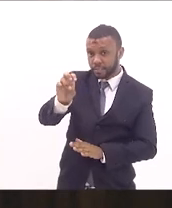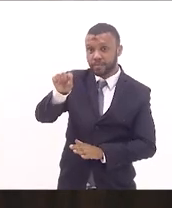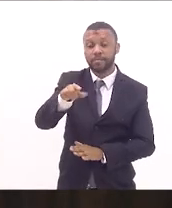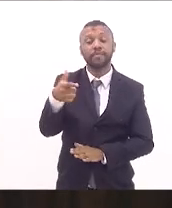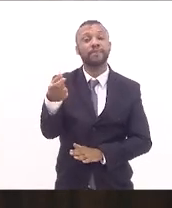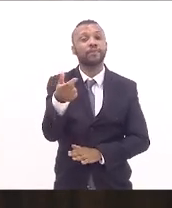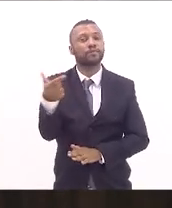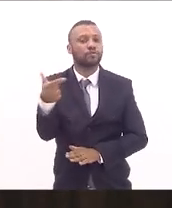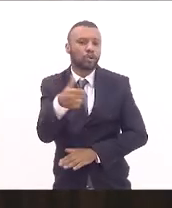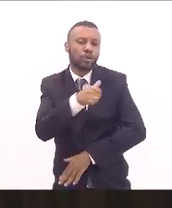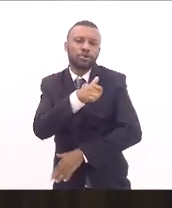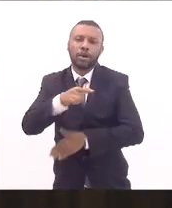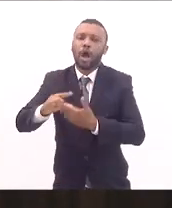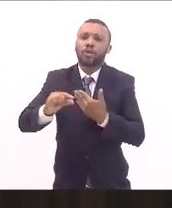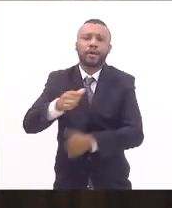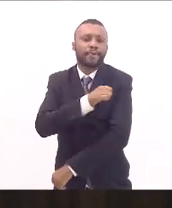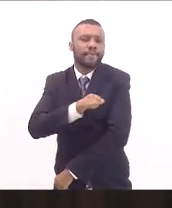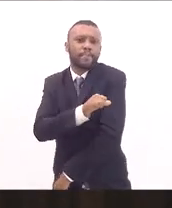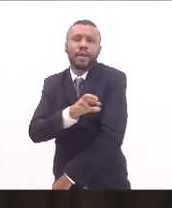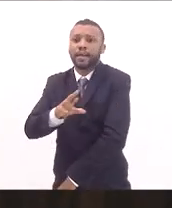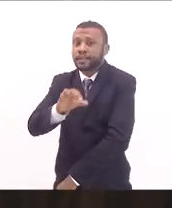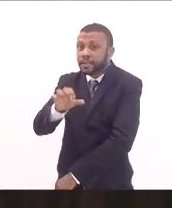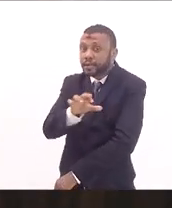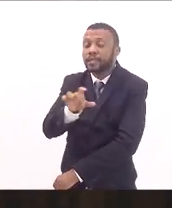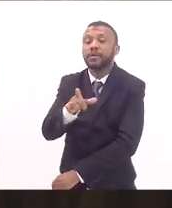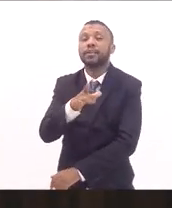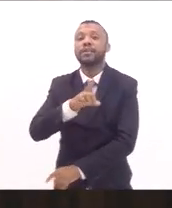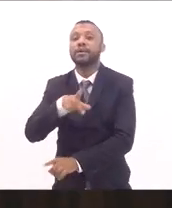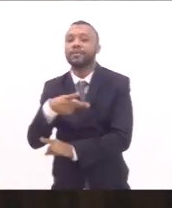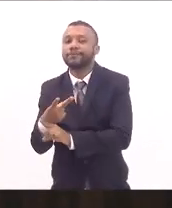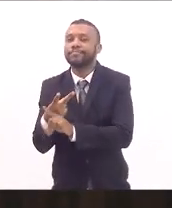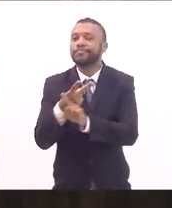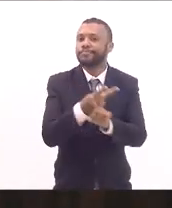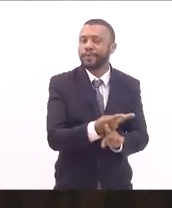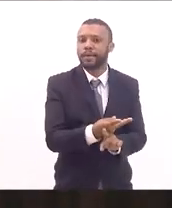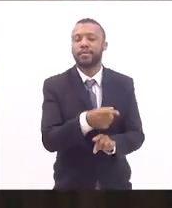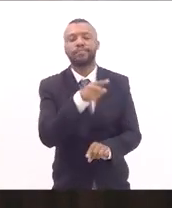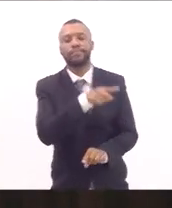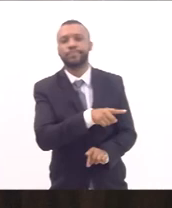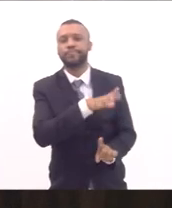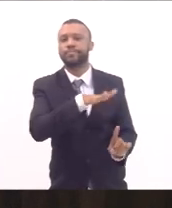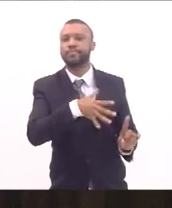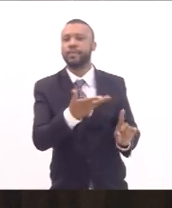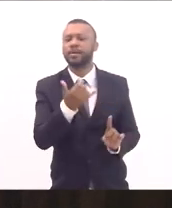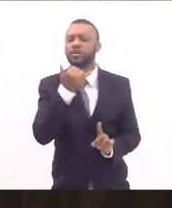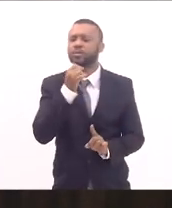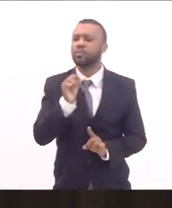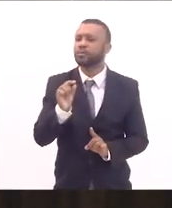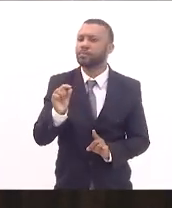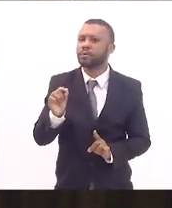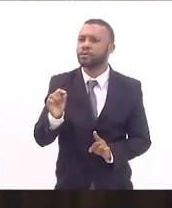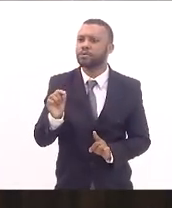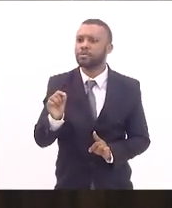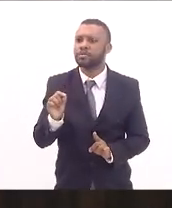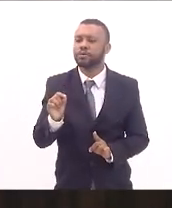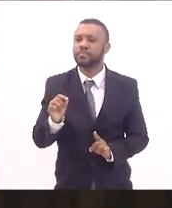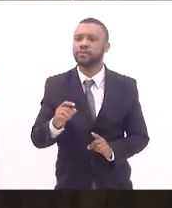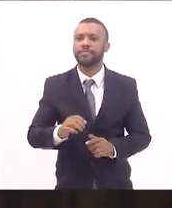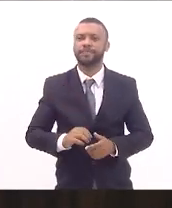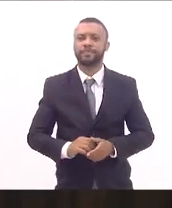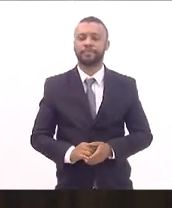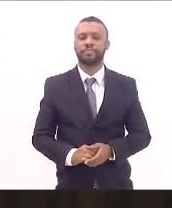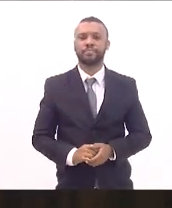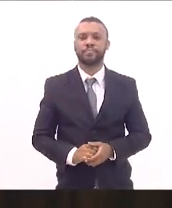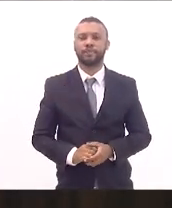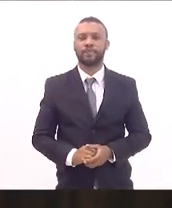autoria da deputada enfermeira Rejane concede Premium E aí boa